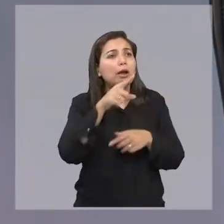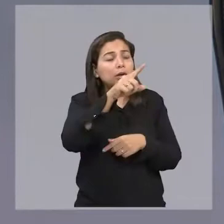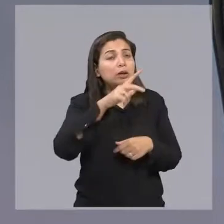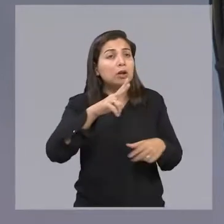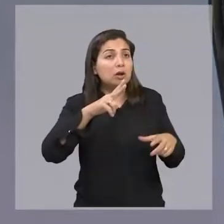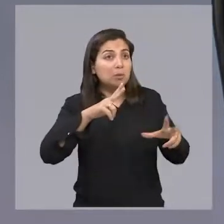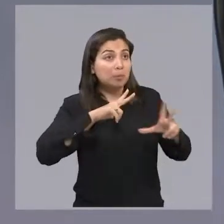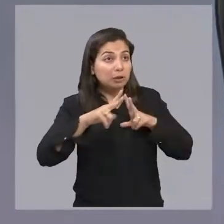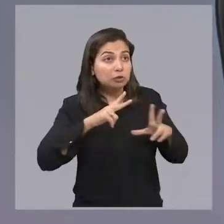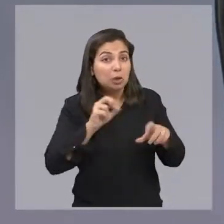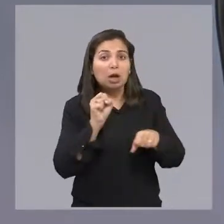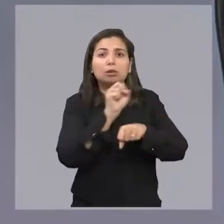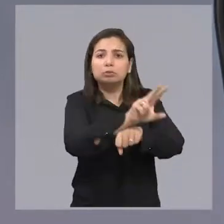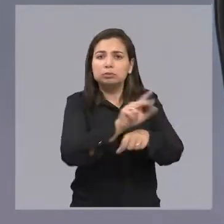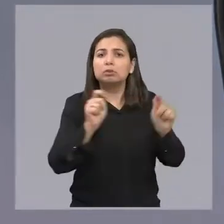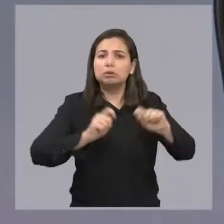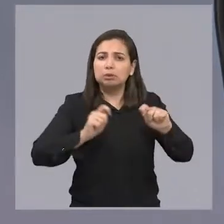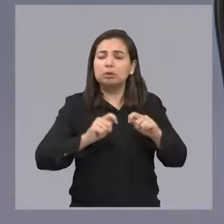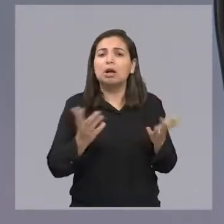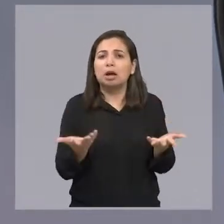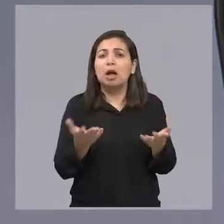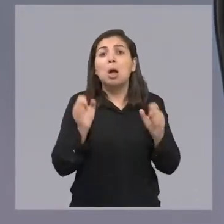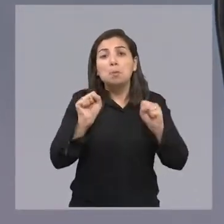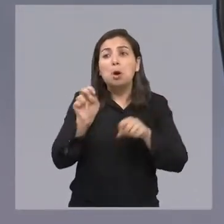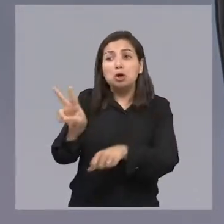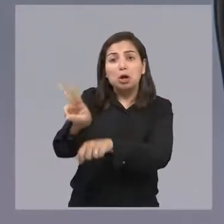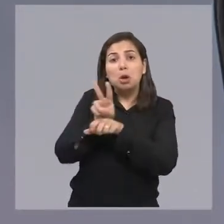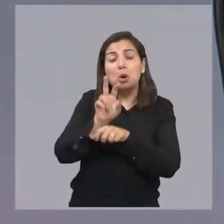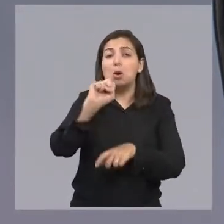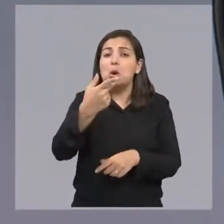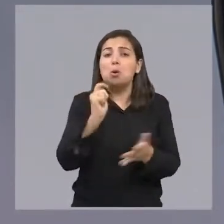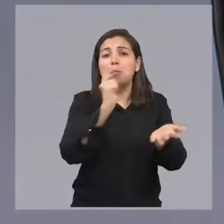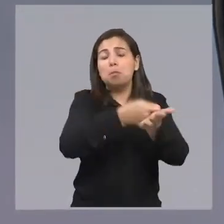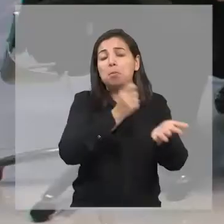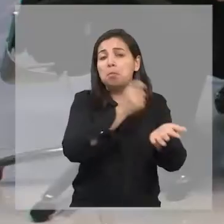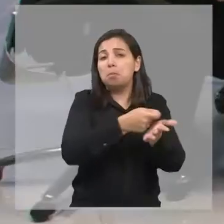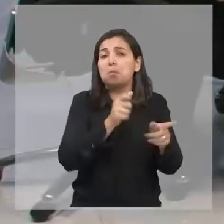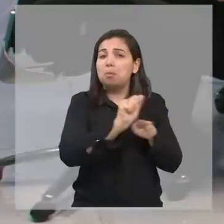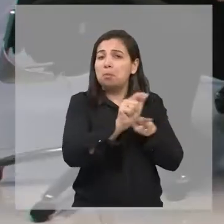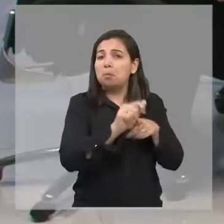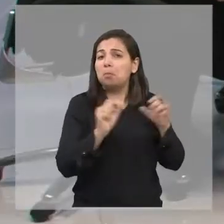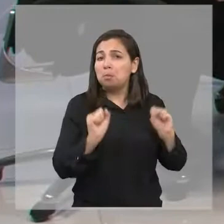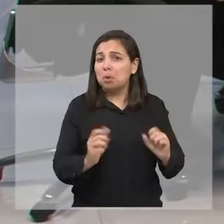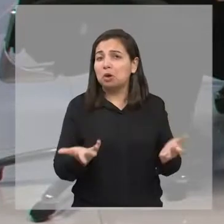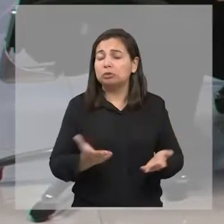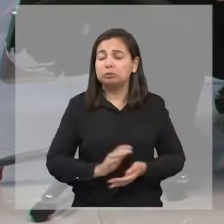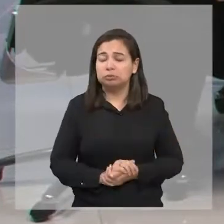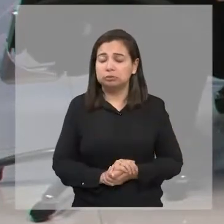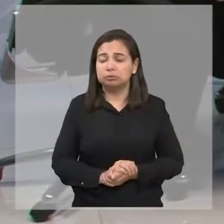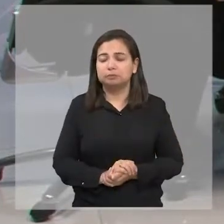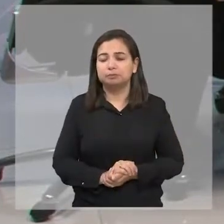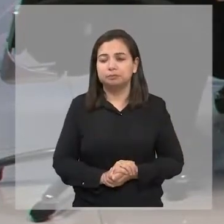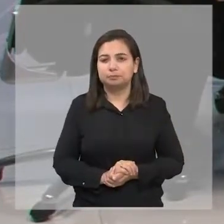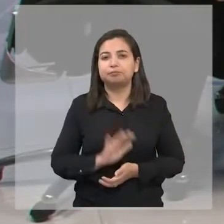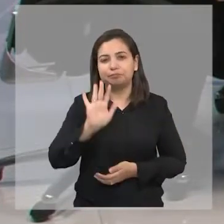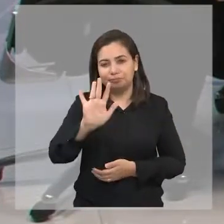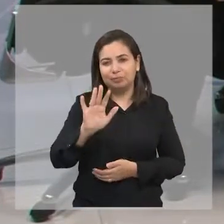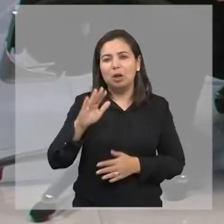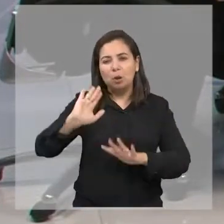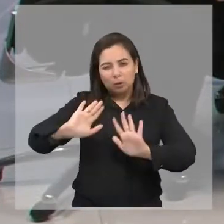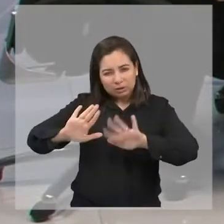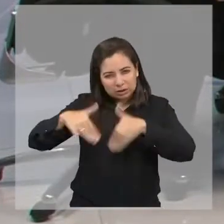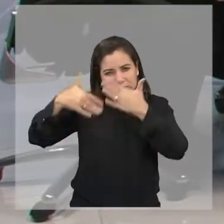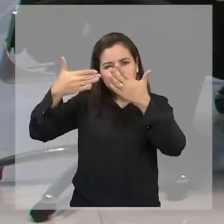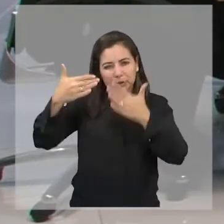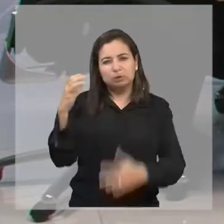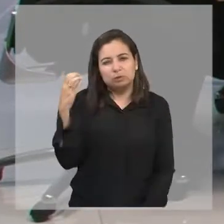banca. De repente, poderia ser nem empréstimo, Arnaldo, poderia ser pago mesmo. Me responda só uma coisa, o desenvolvimento da pesquisa científica,